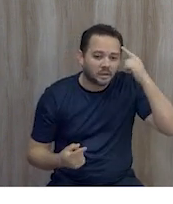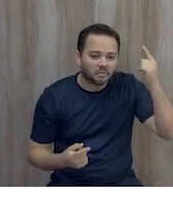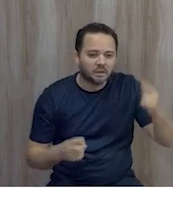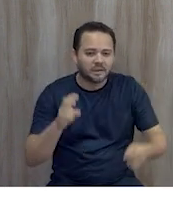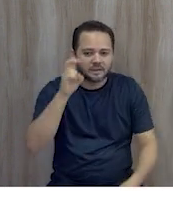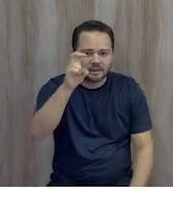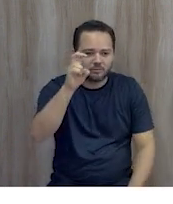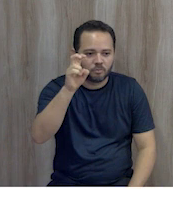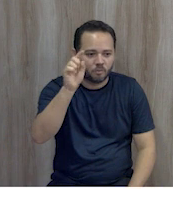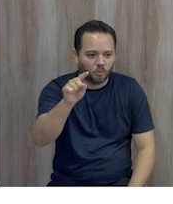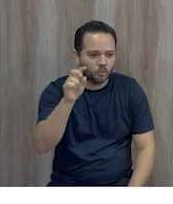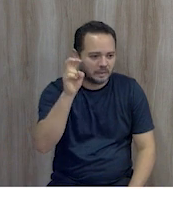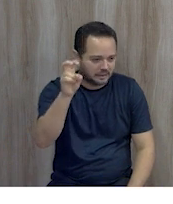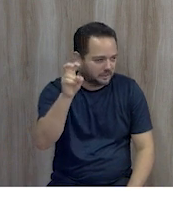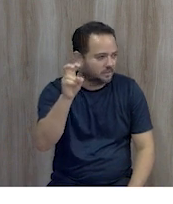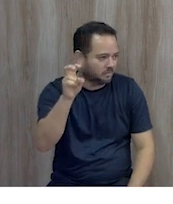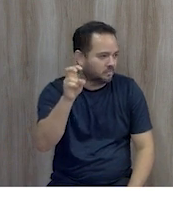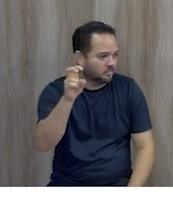5,5.